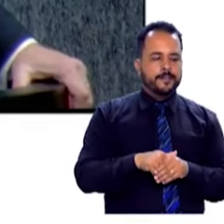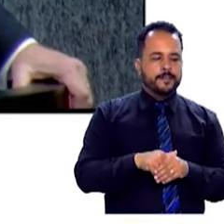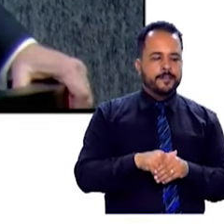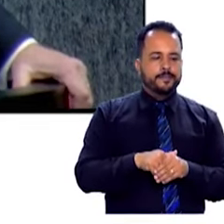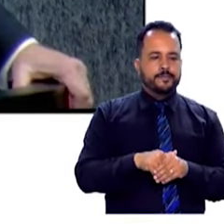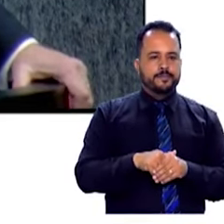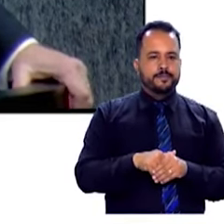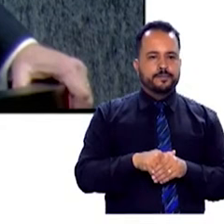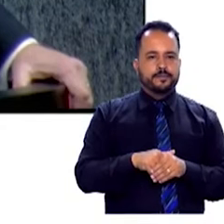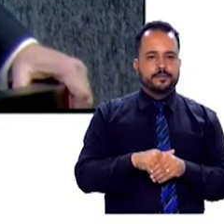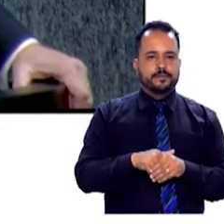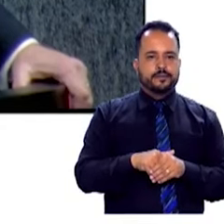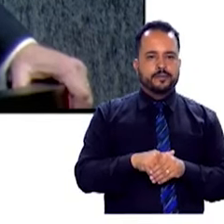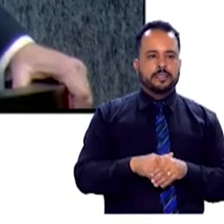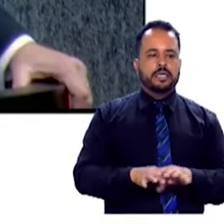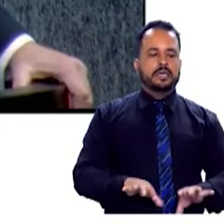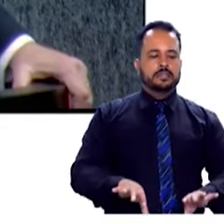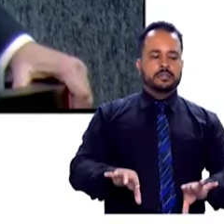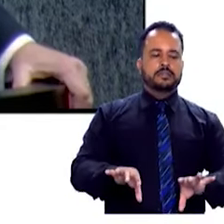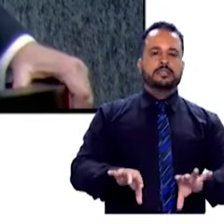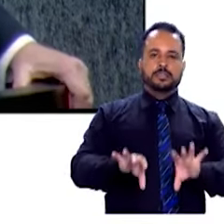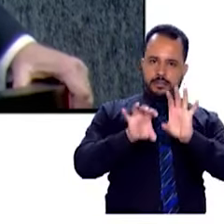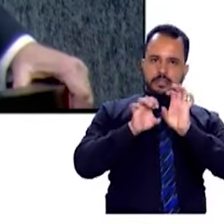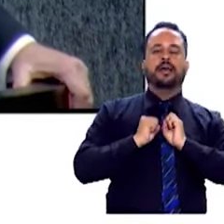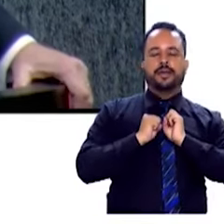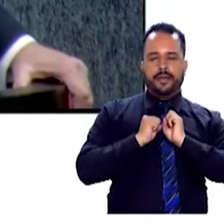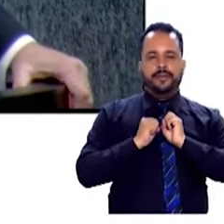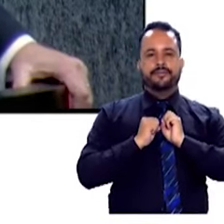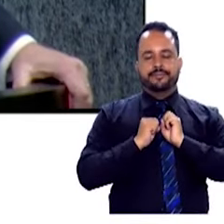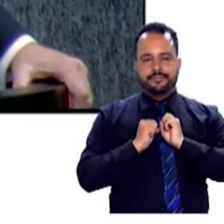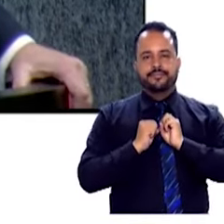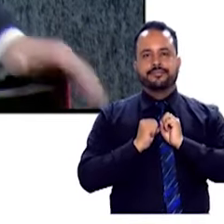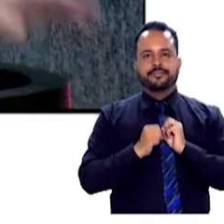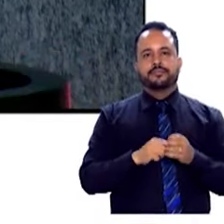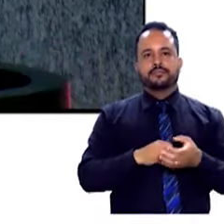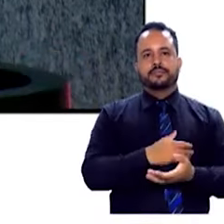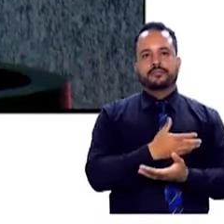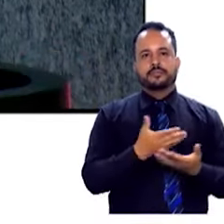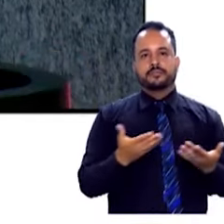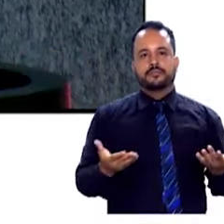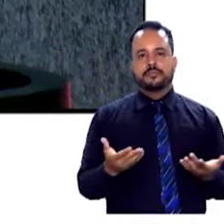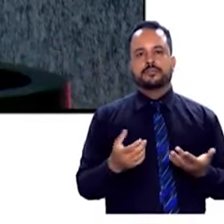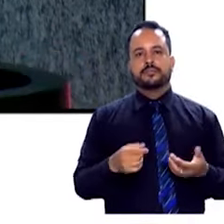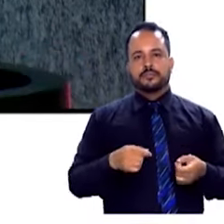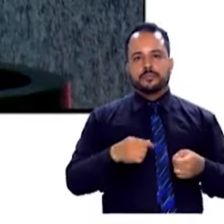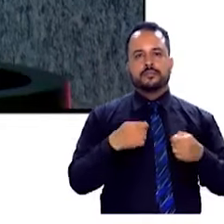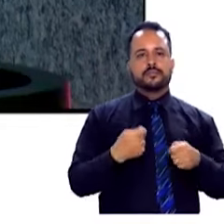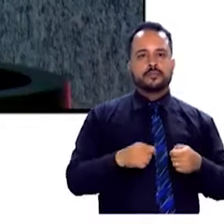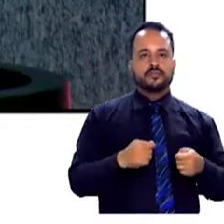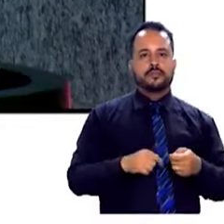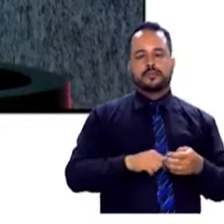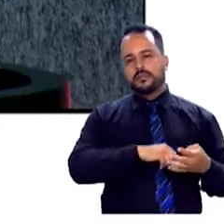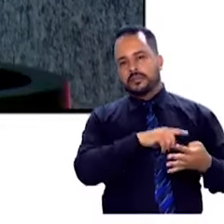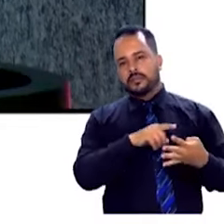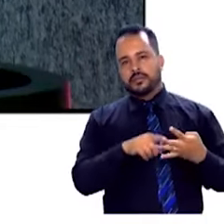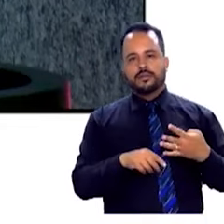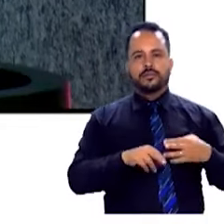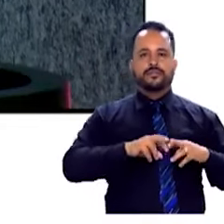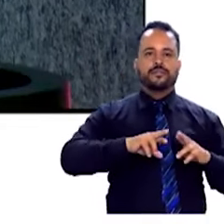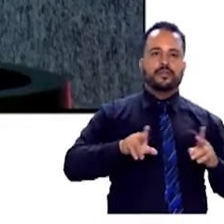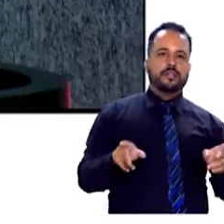razão diferente cada um a achava que o caso que aquele caso deveria ser existido da mesma maneira por razões diferentes e